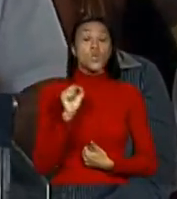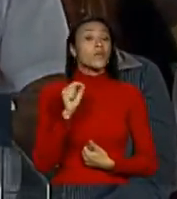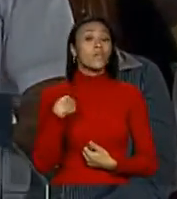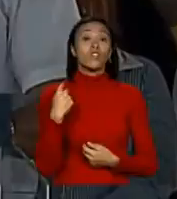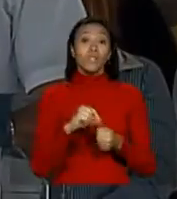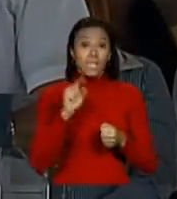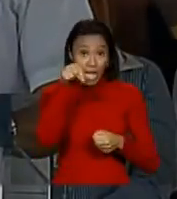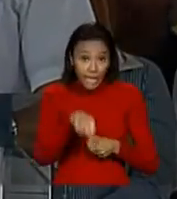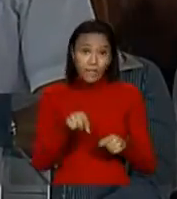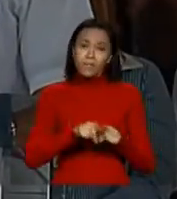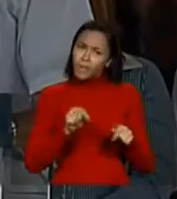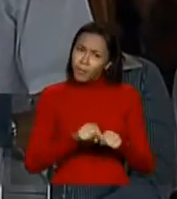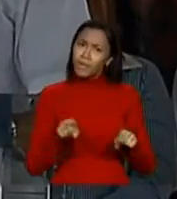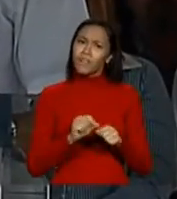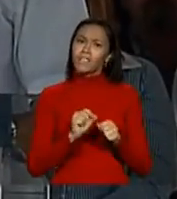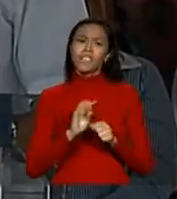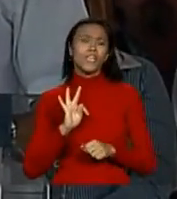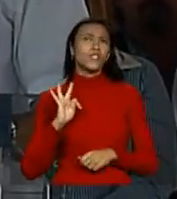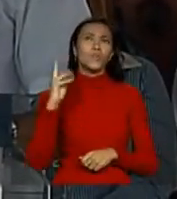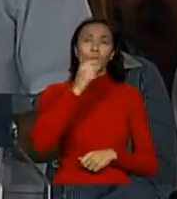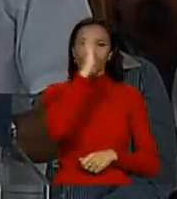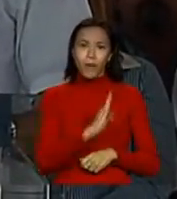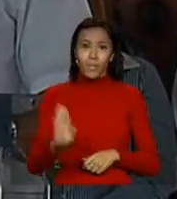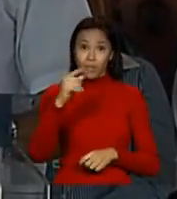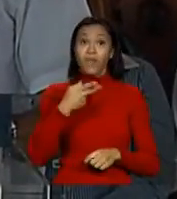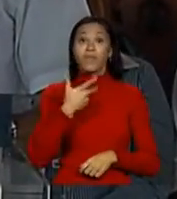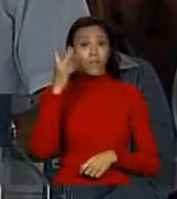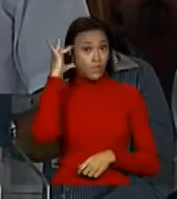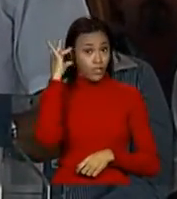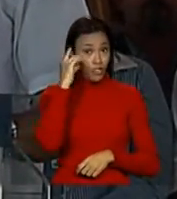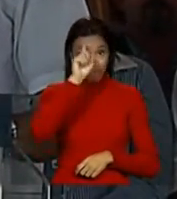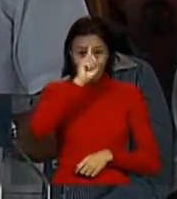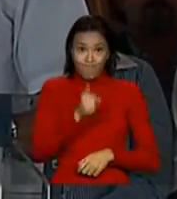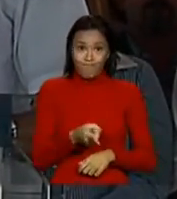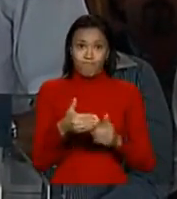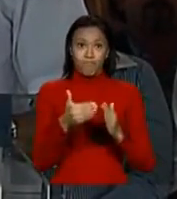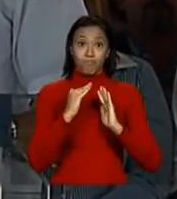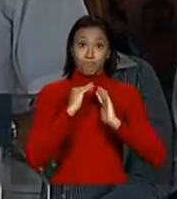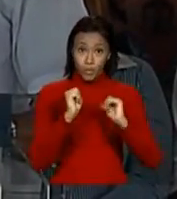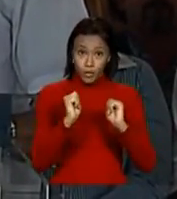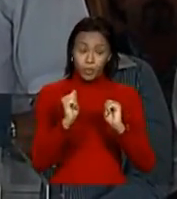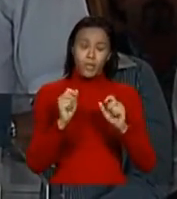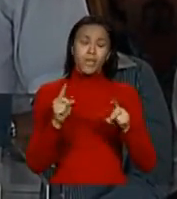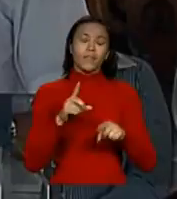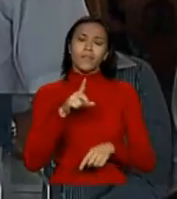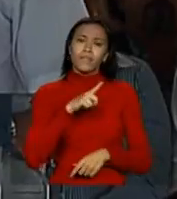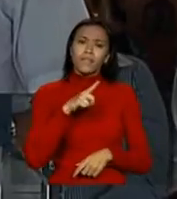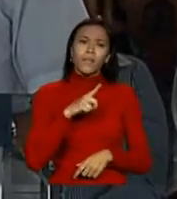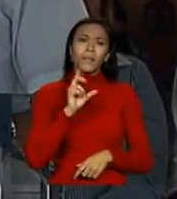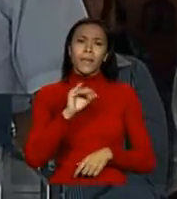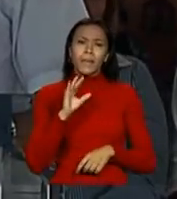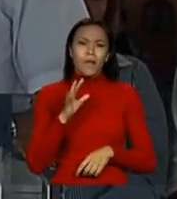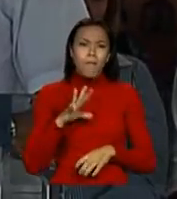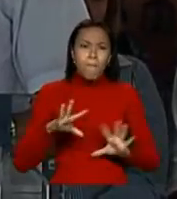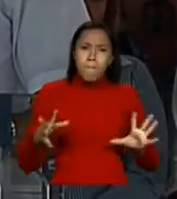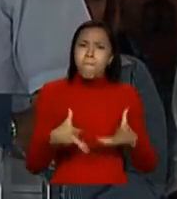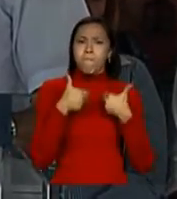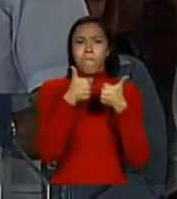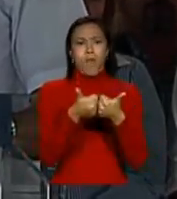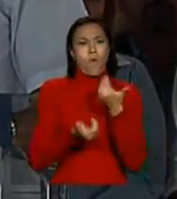fazendo em todo o Brasil por uma determinação da presidenta Dilma que tem um apreço especial pela qualidade no